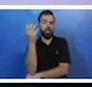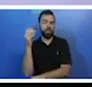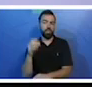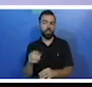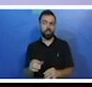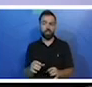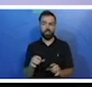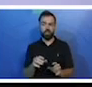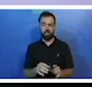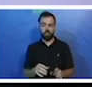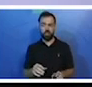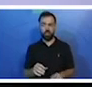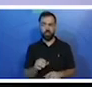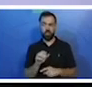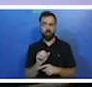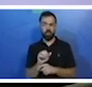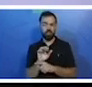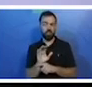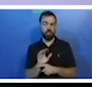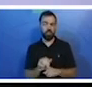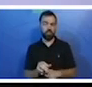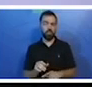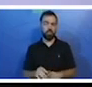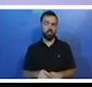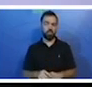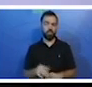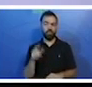Então aqui nós vemos aqui a evolução de alguns tipos